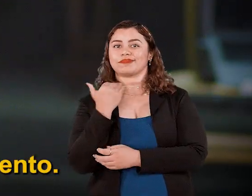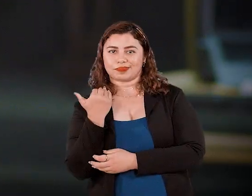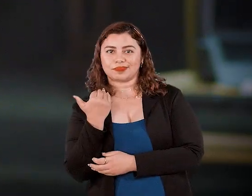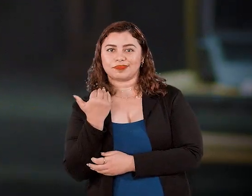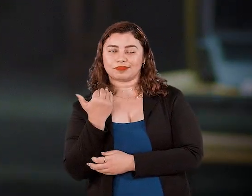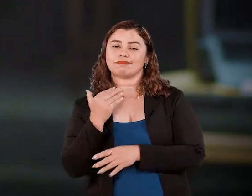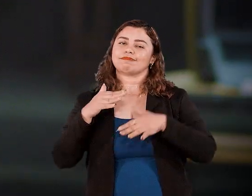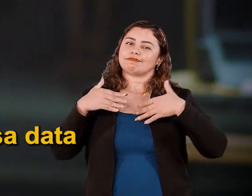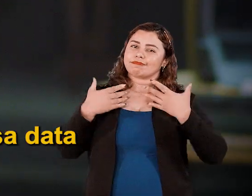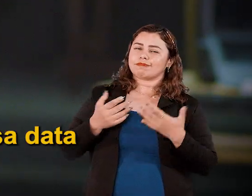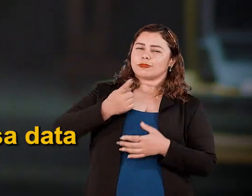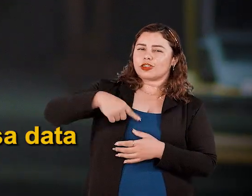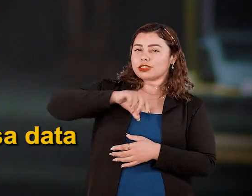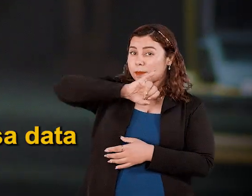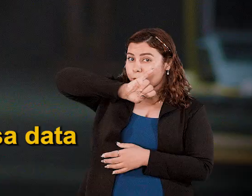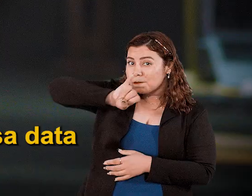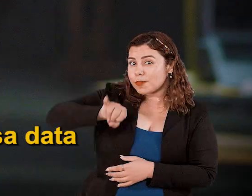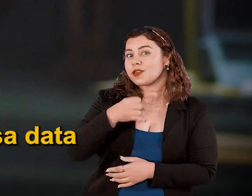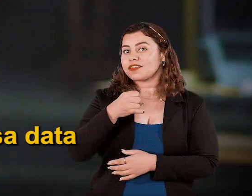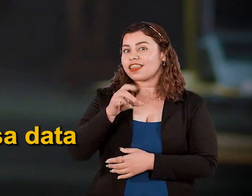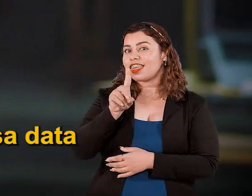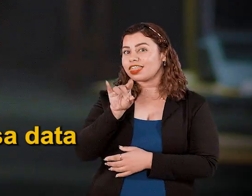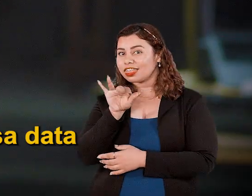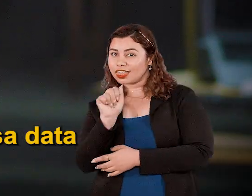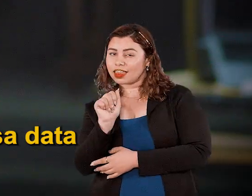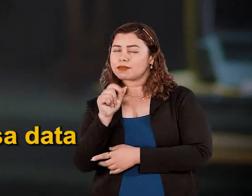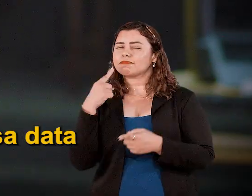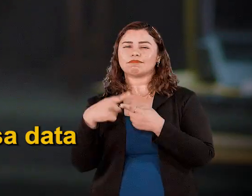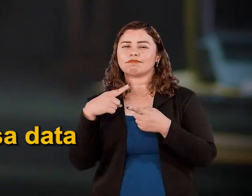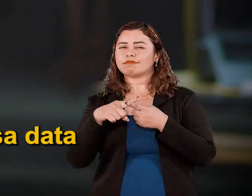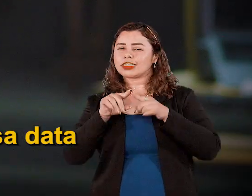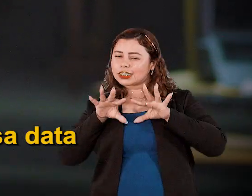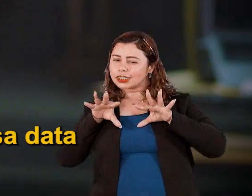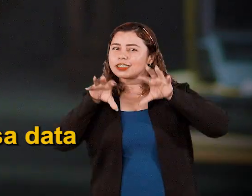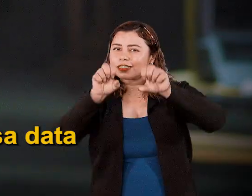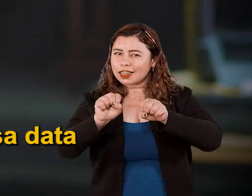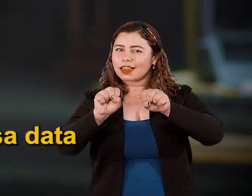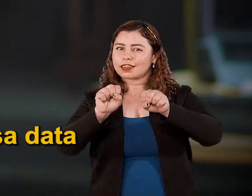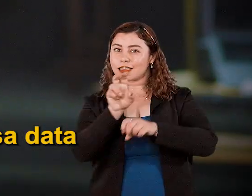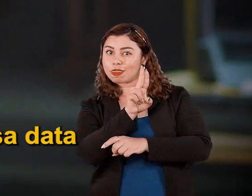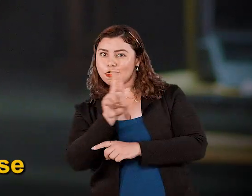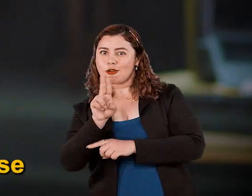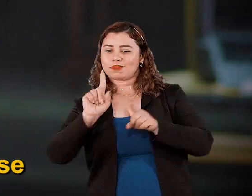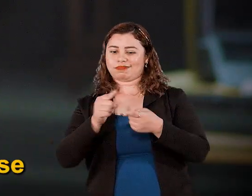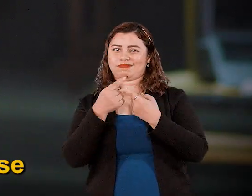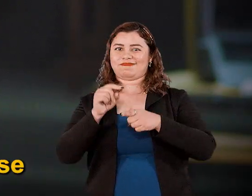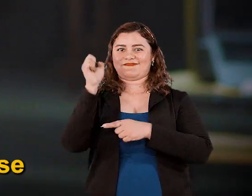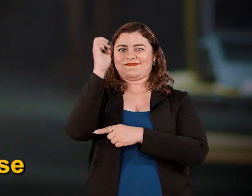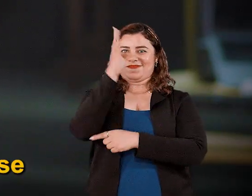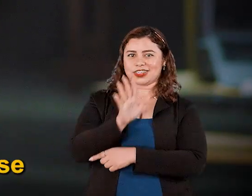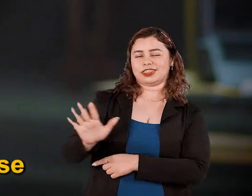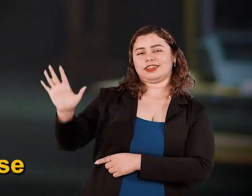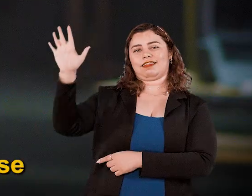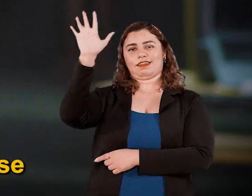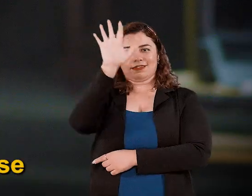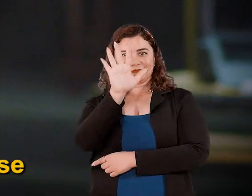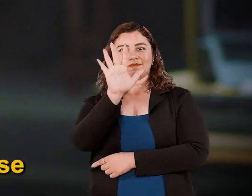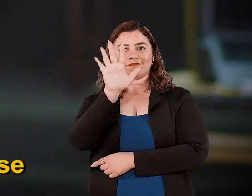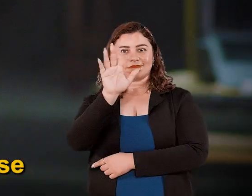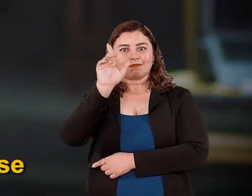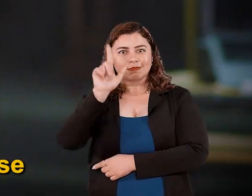falecimento. Então a gente está aproveitando essa data para resgatar esse nome da música